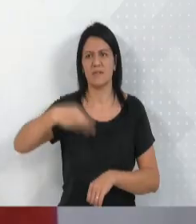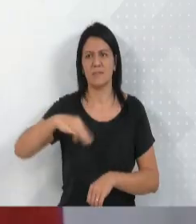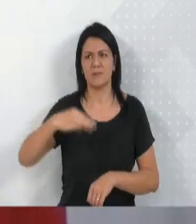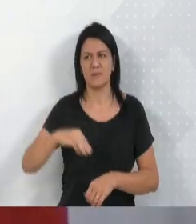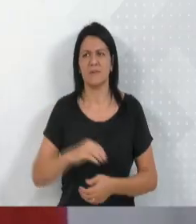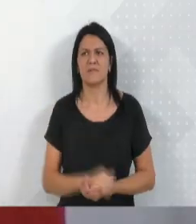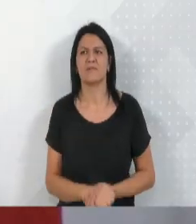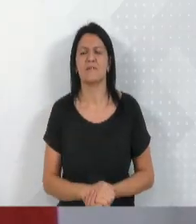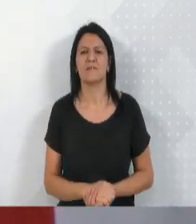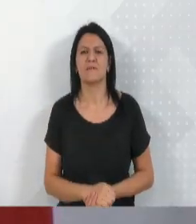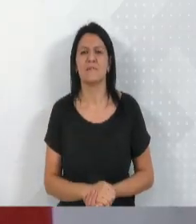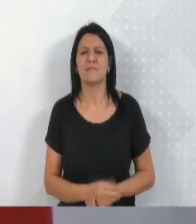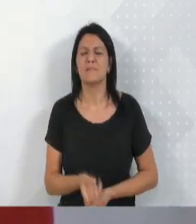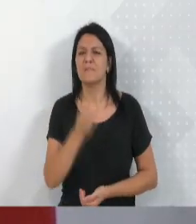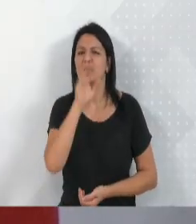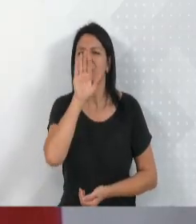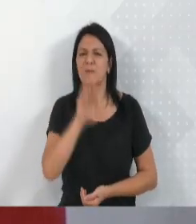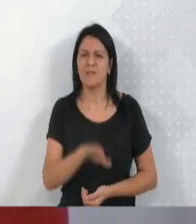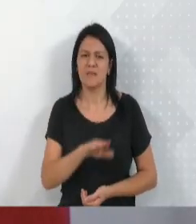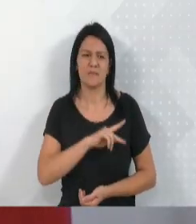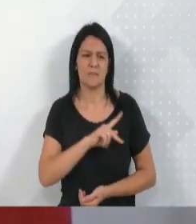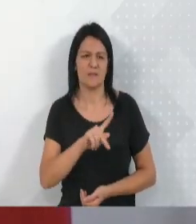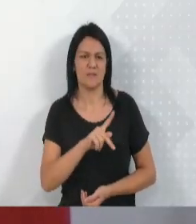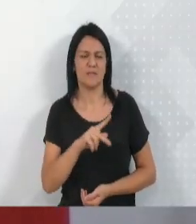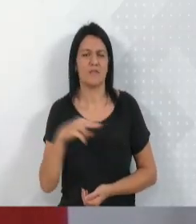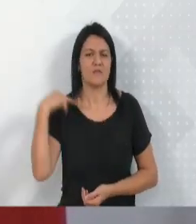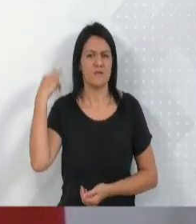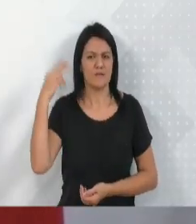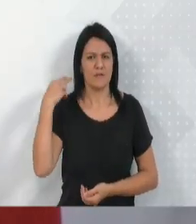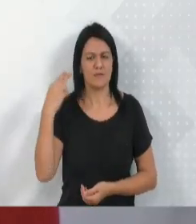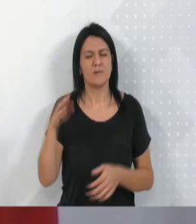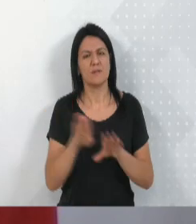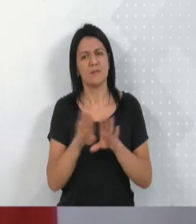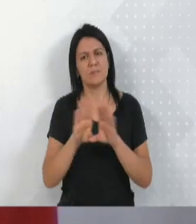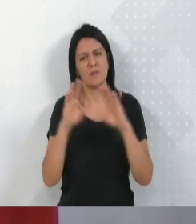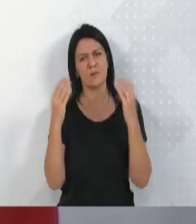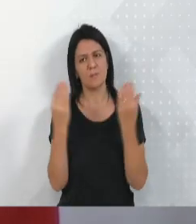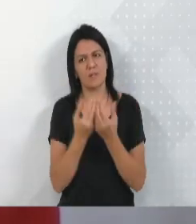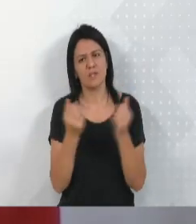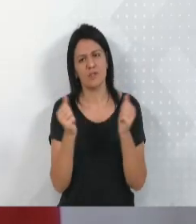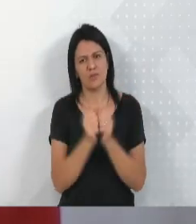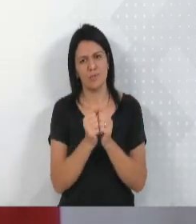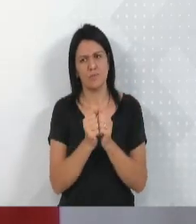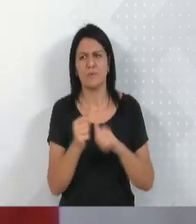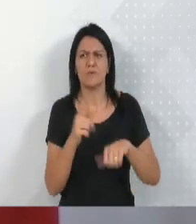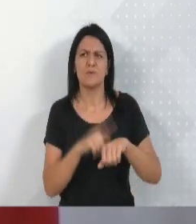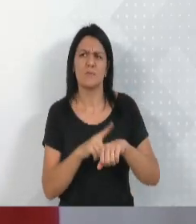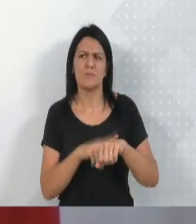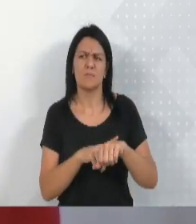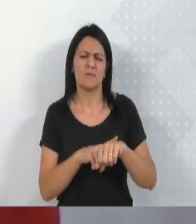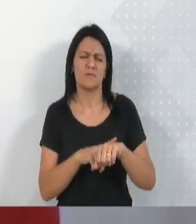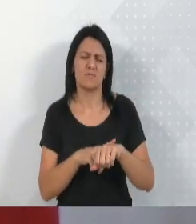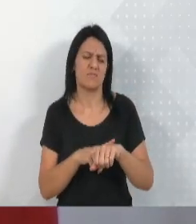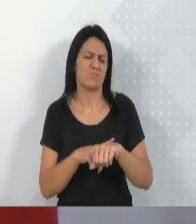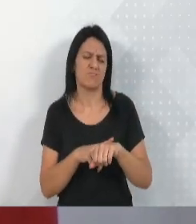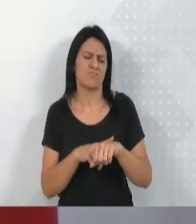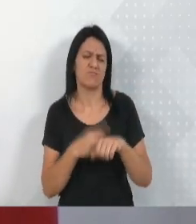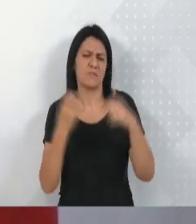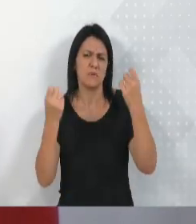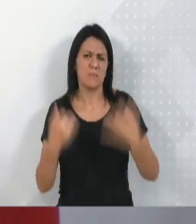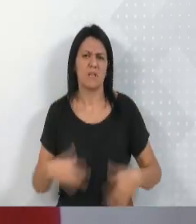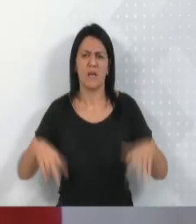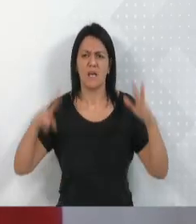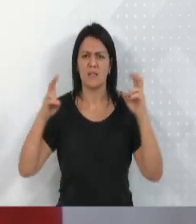Boa tarde, senhor presidente, colegas vereadores, comunidade que nos acompanha aqui e também em seus lares. Num primeiro momento eu não iria tocar nesse assunto, mas já que